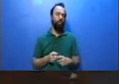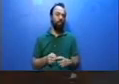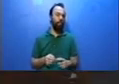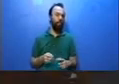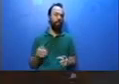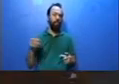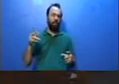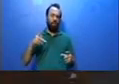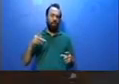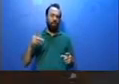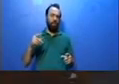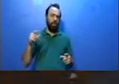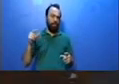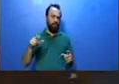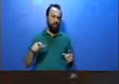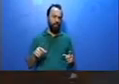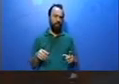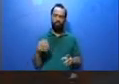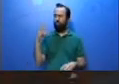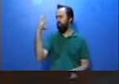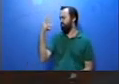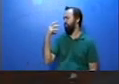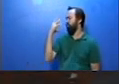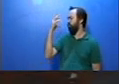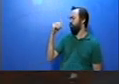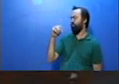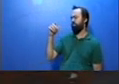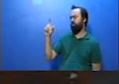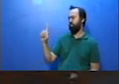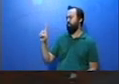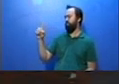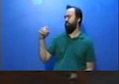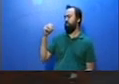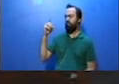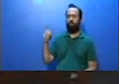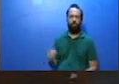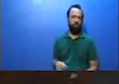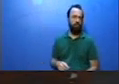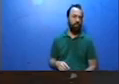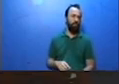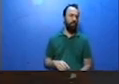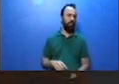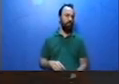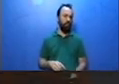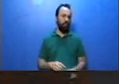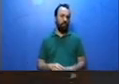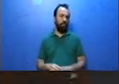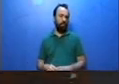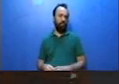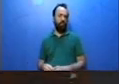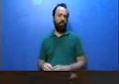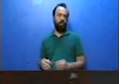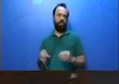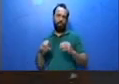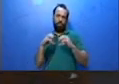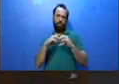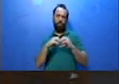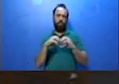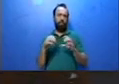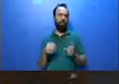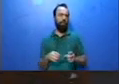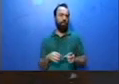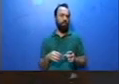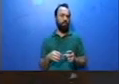declaração dela, ó. Ele não era nem a lâmpada nem a ideia, era a luz da vida dela. Isso significa que os dois saíram